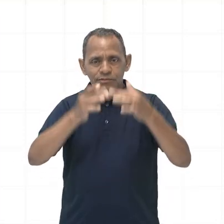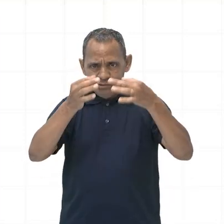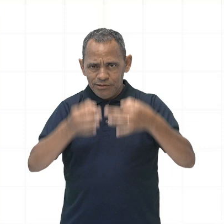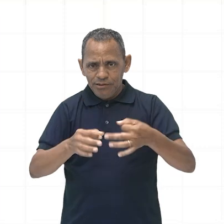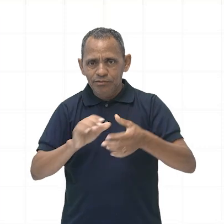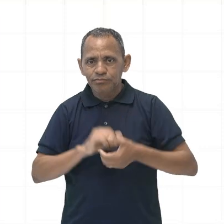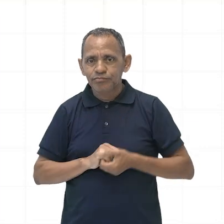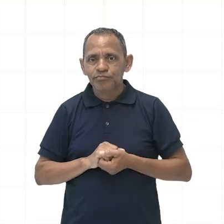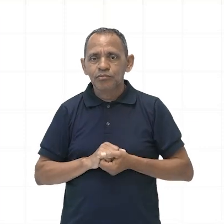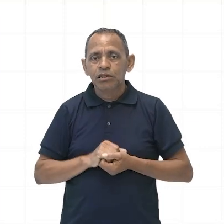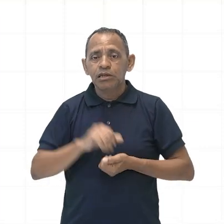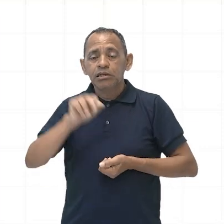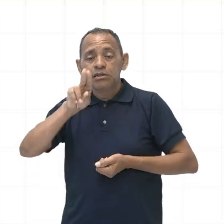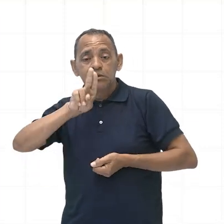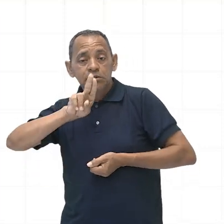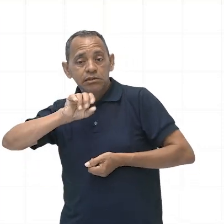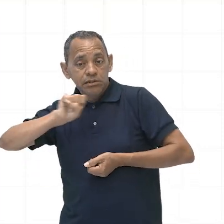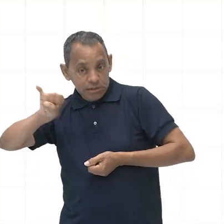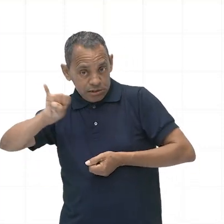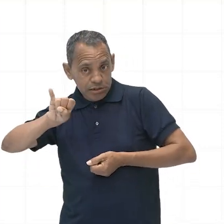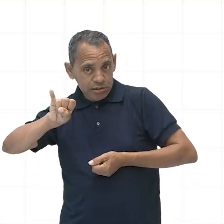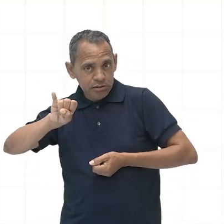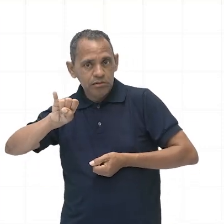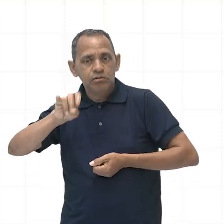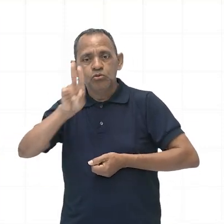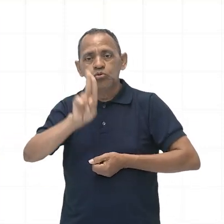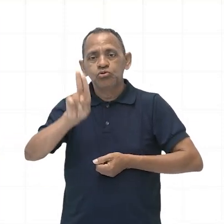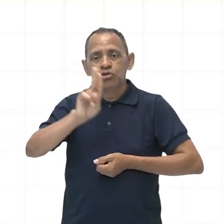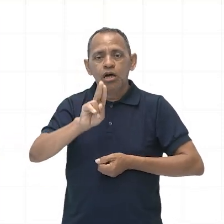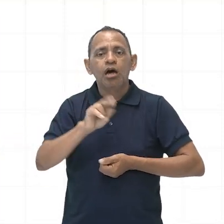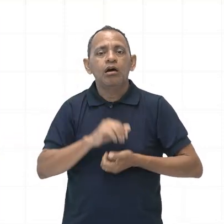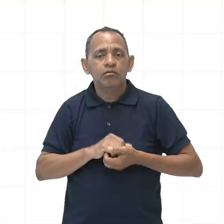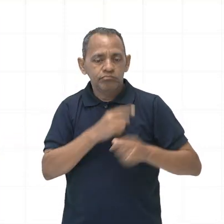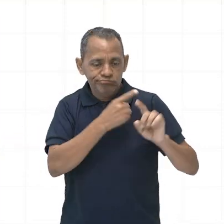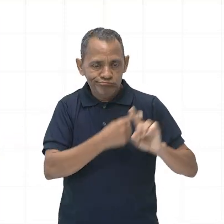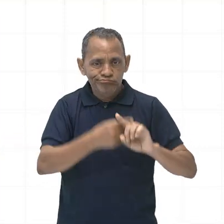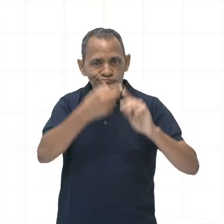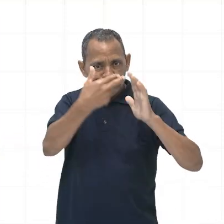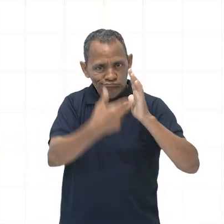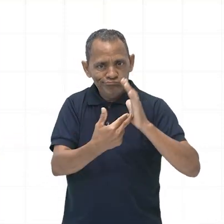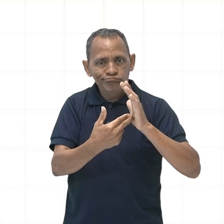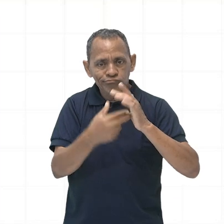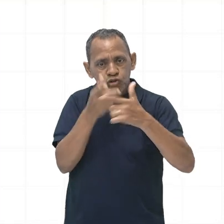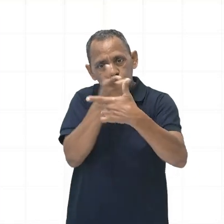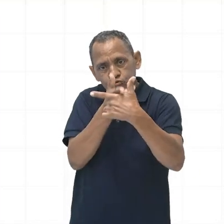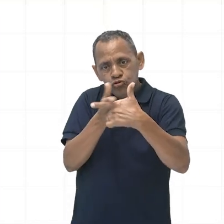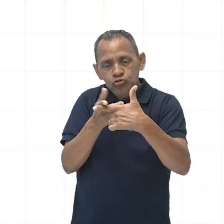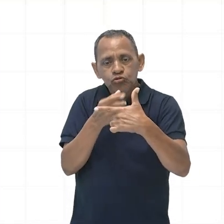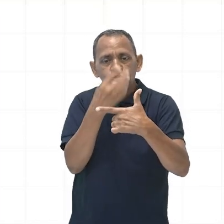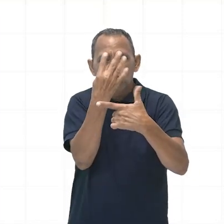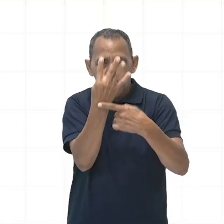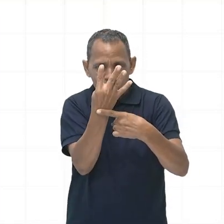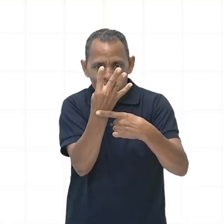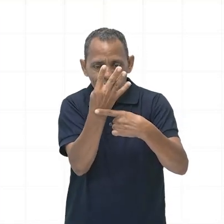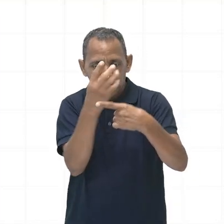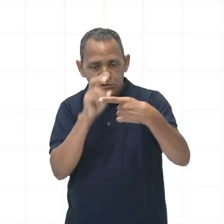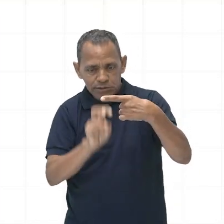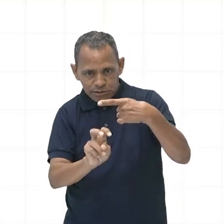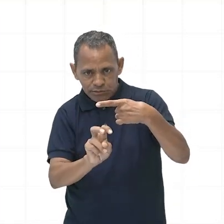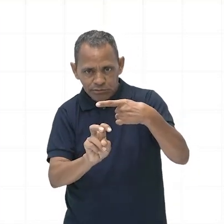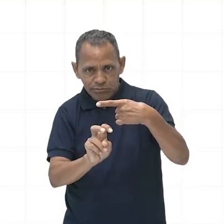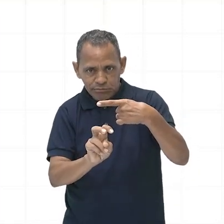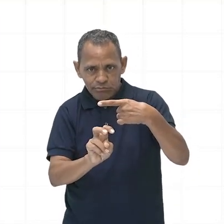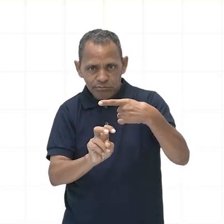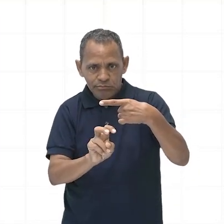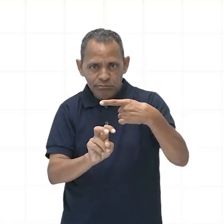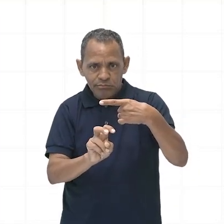aplicar a propriedade, o que a gente pode fazer? A gente está dividindo aqui, olha só, o 4 e o 5,